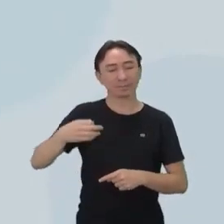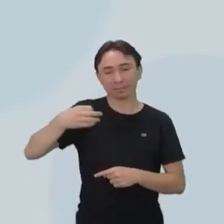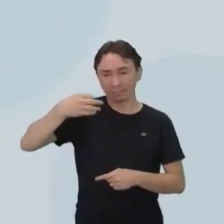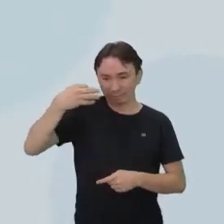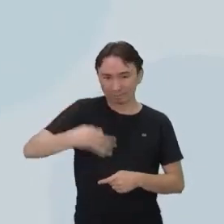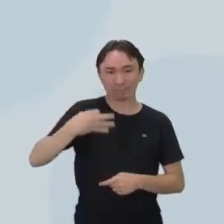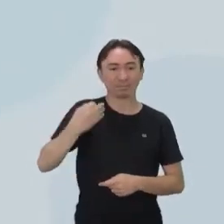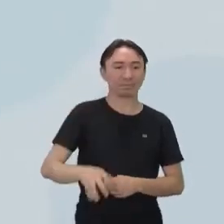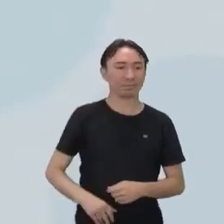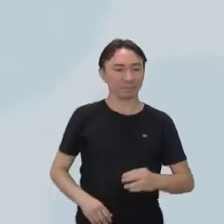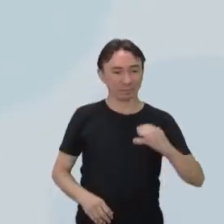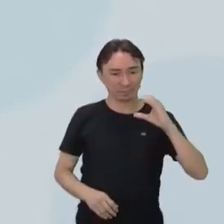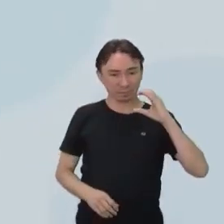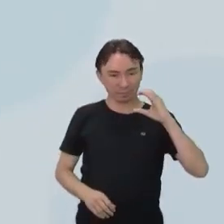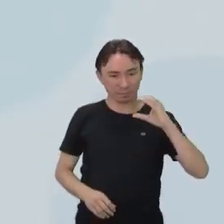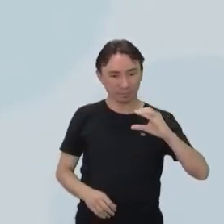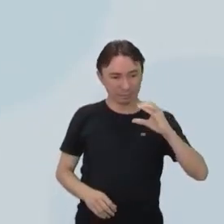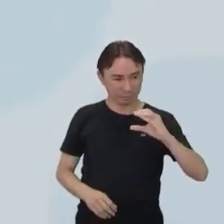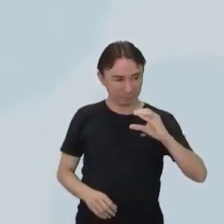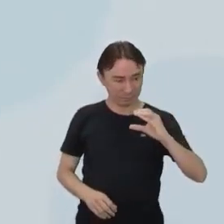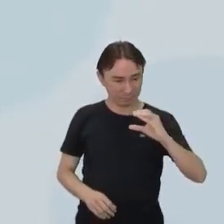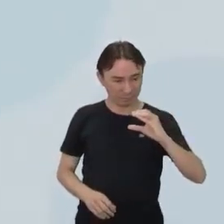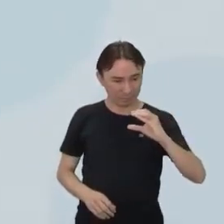eu vou circular aqui o item C,